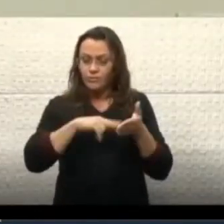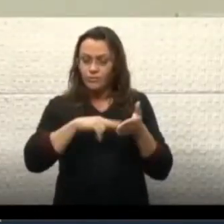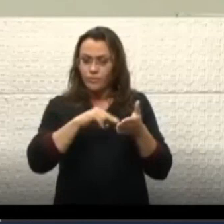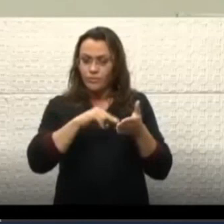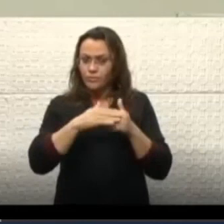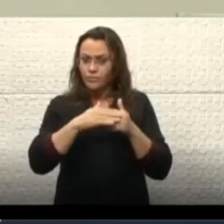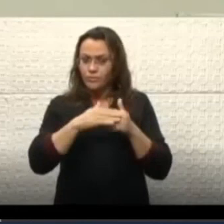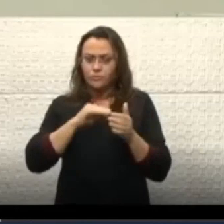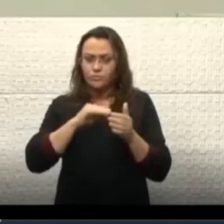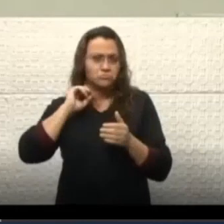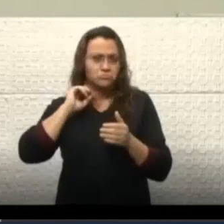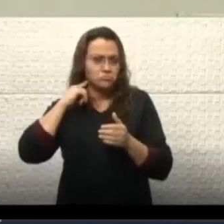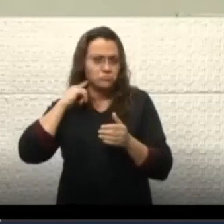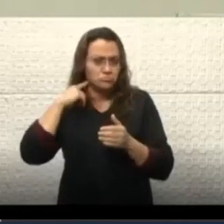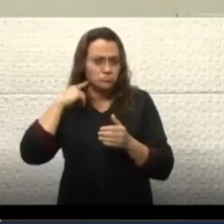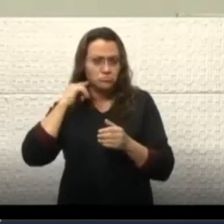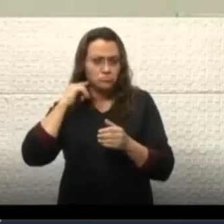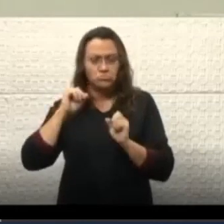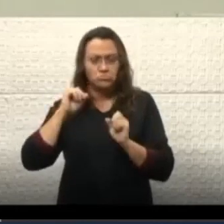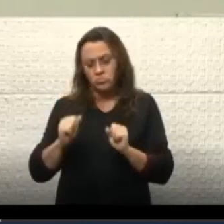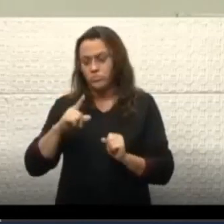as possíveis sujidades que a gente pode ter